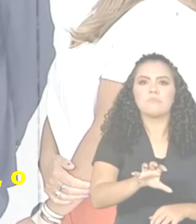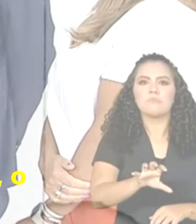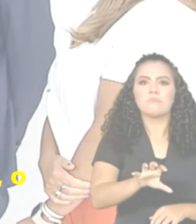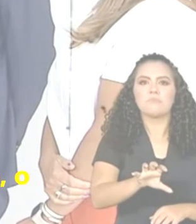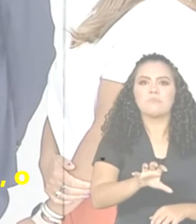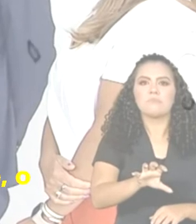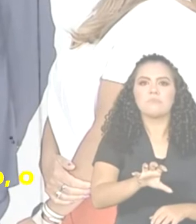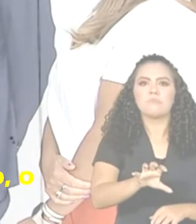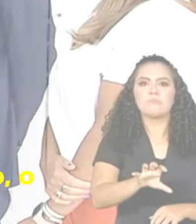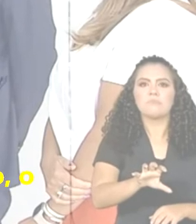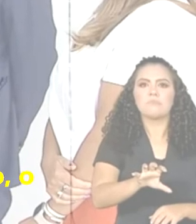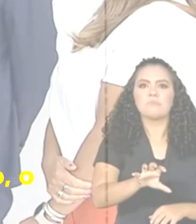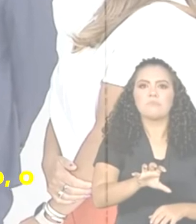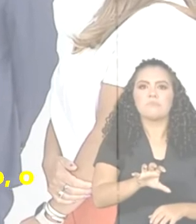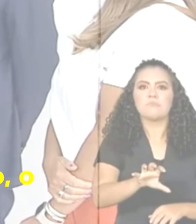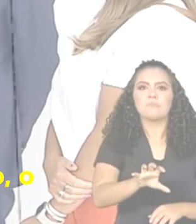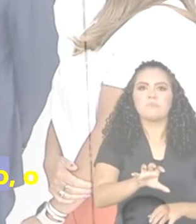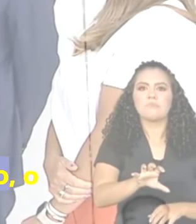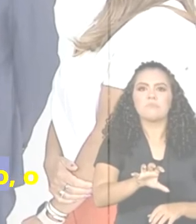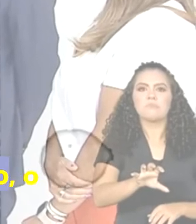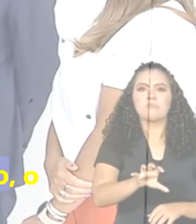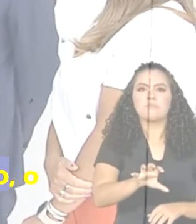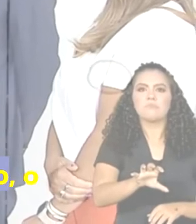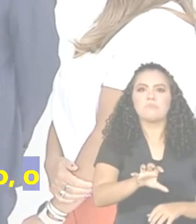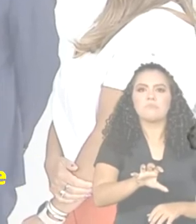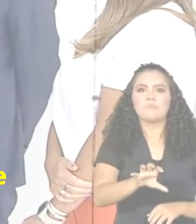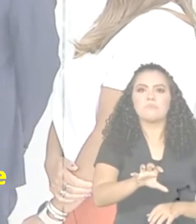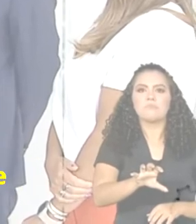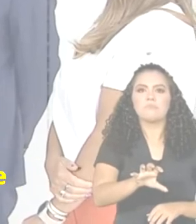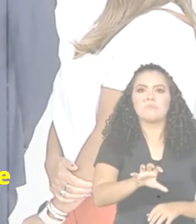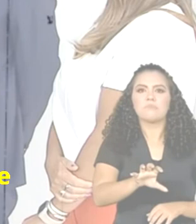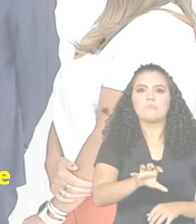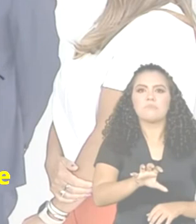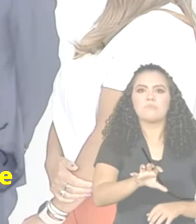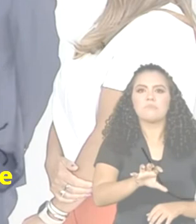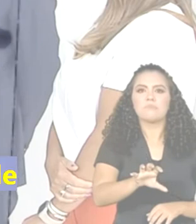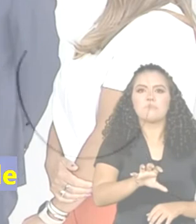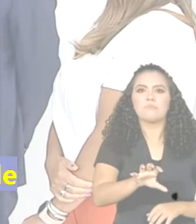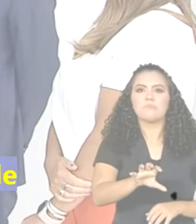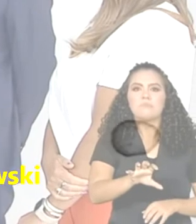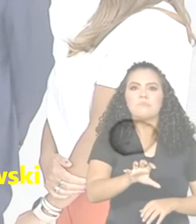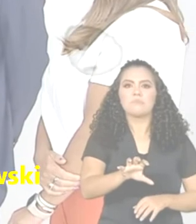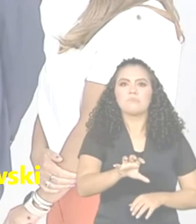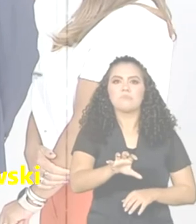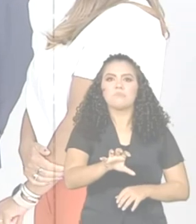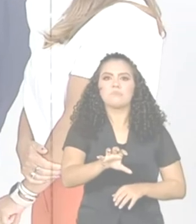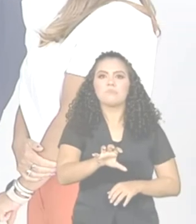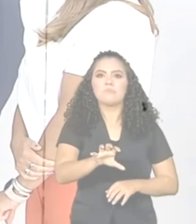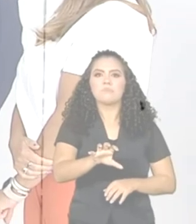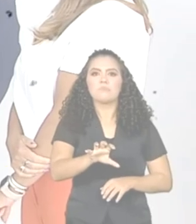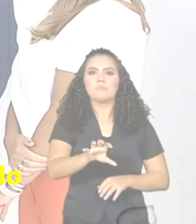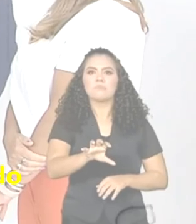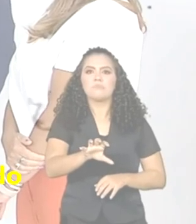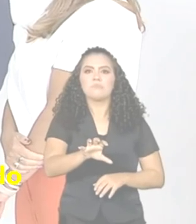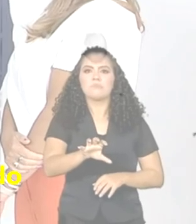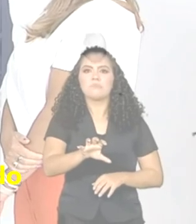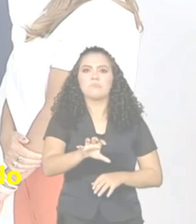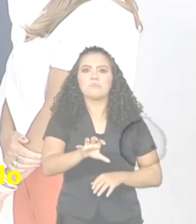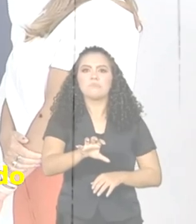Justiça. Contudo, o presidente declarou que pretende discutir em fevereiro com Lewandowski quem ficará